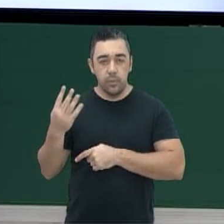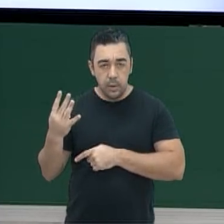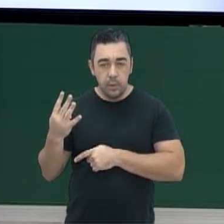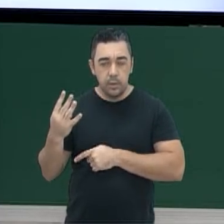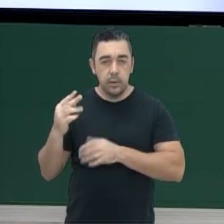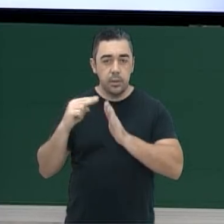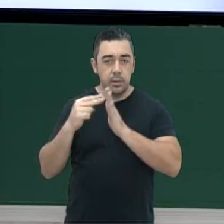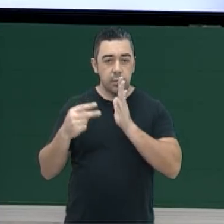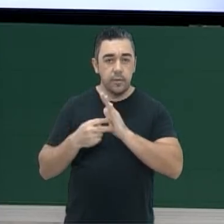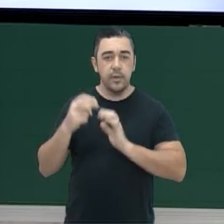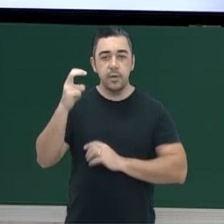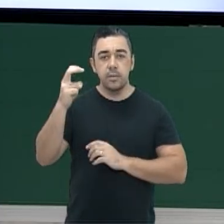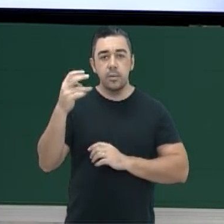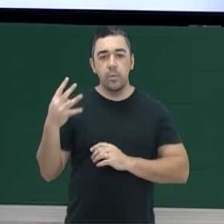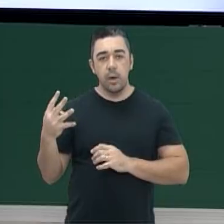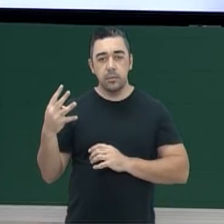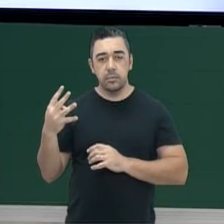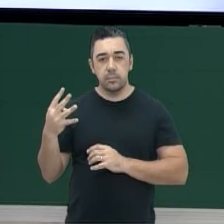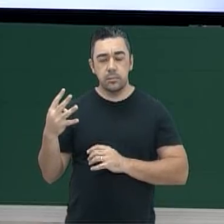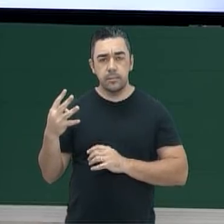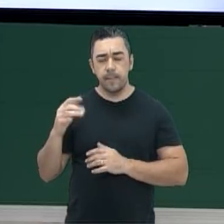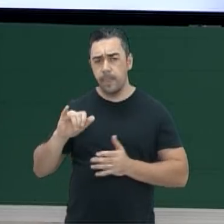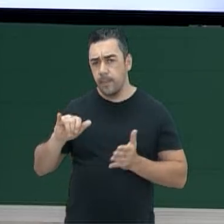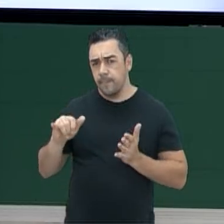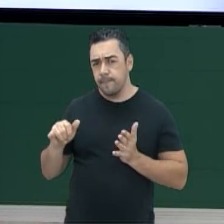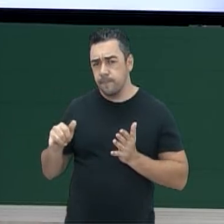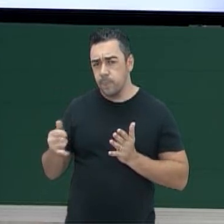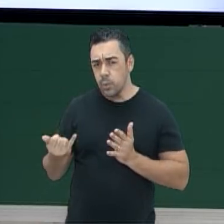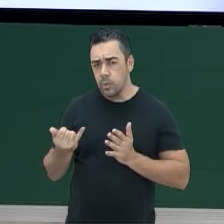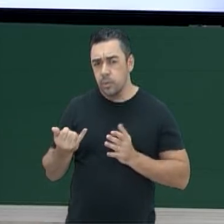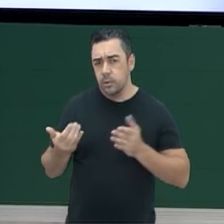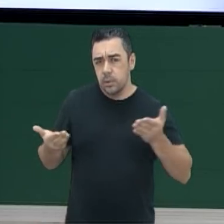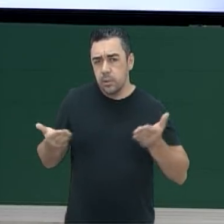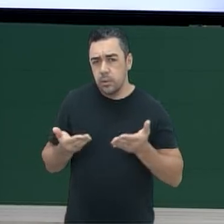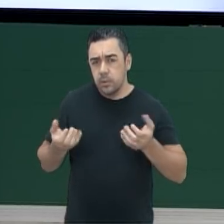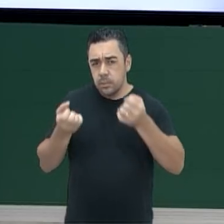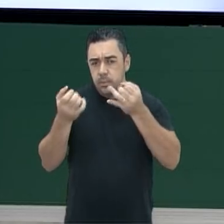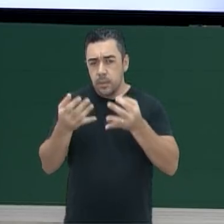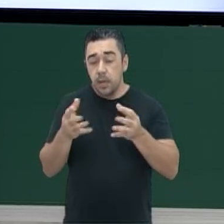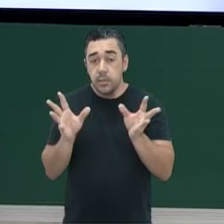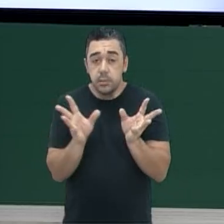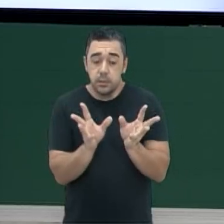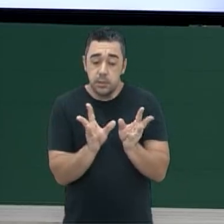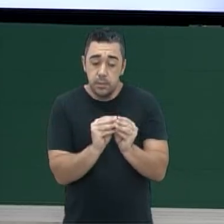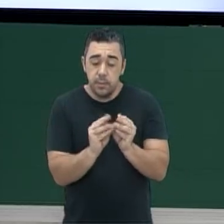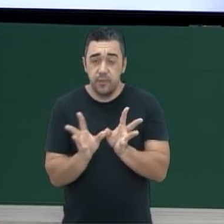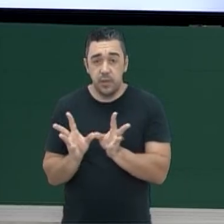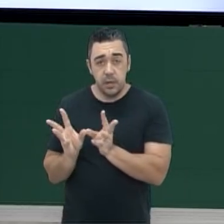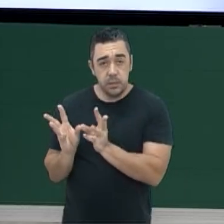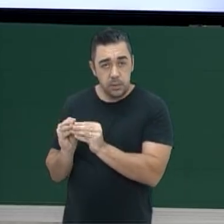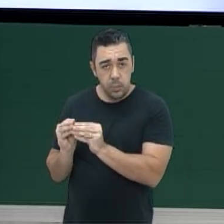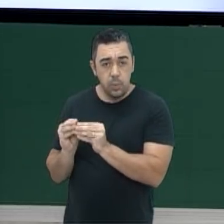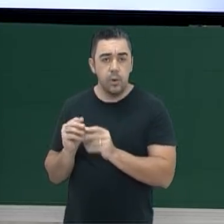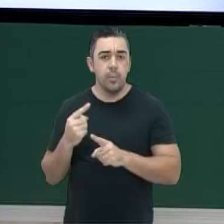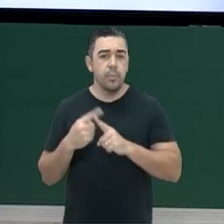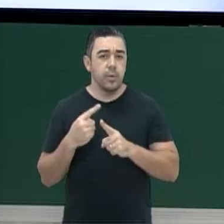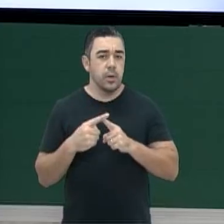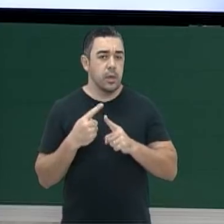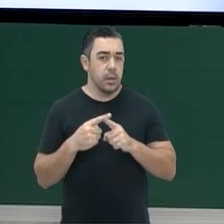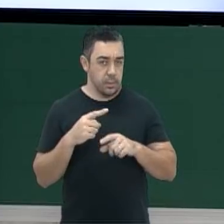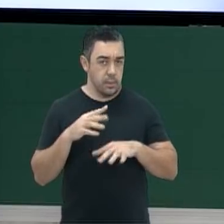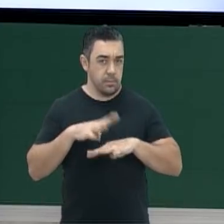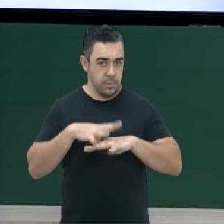a 5 quartos. Eu vou aproveitar esse exercício e para falar de simplificação, porque na matemática, assim